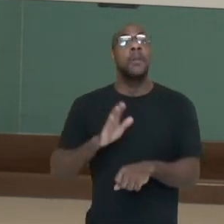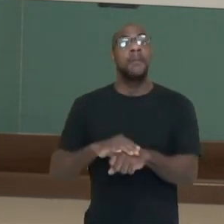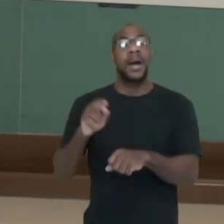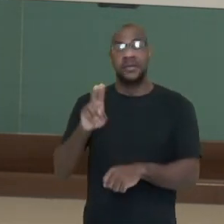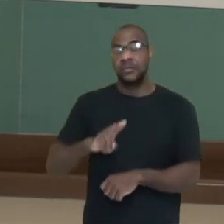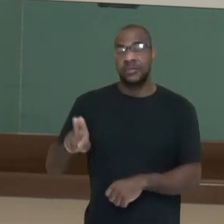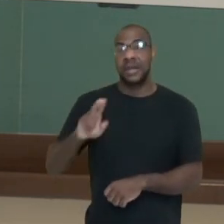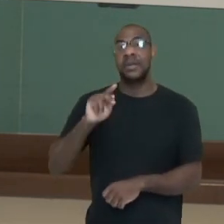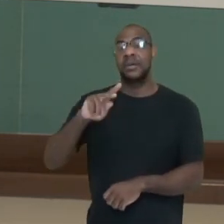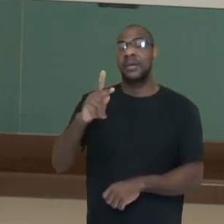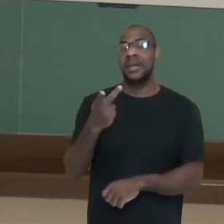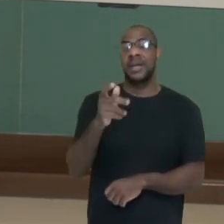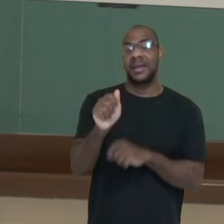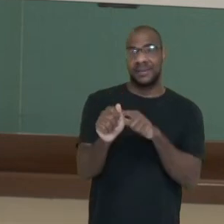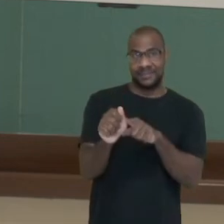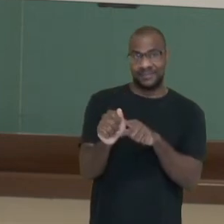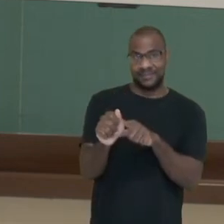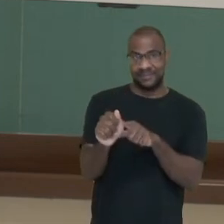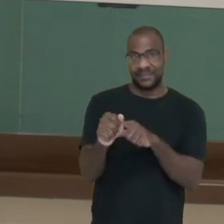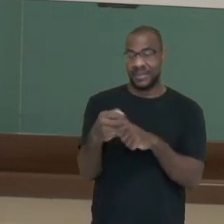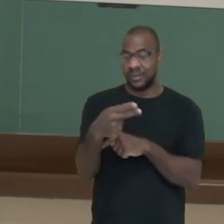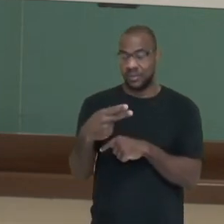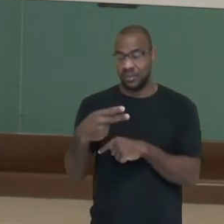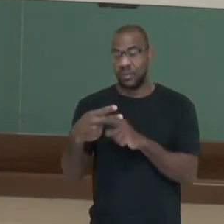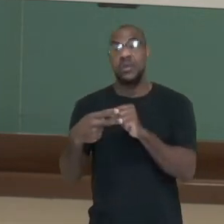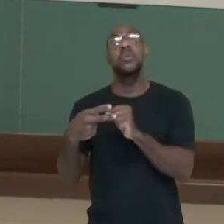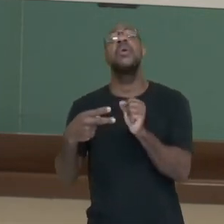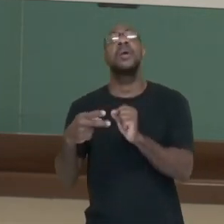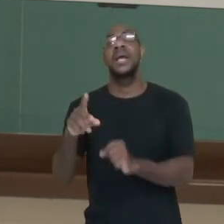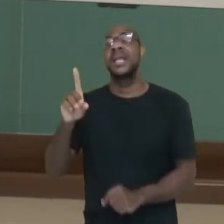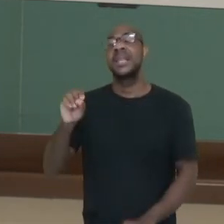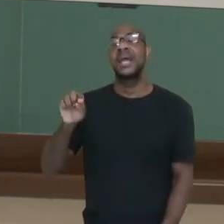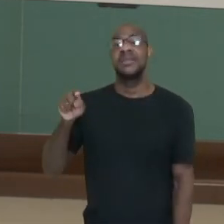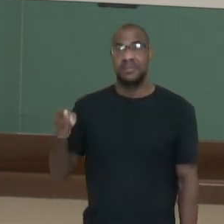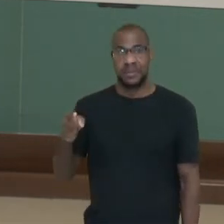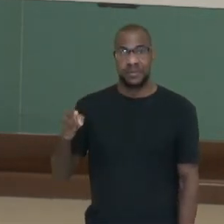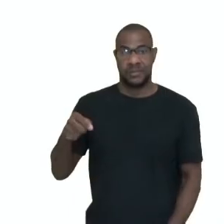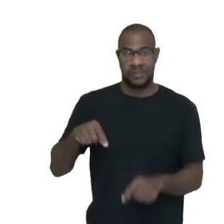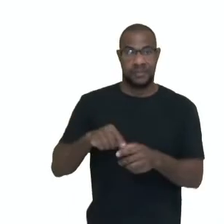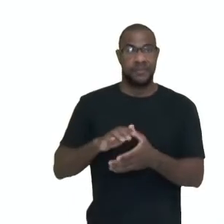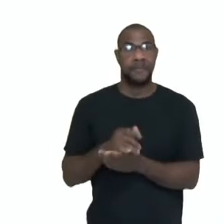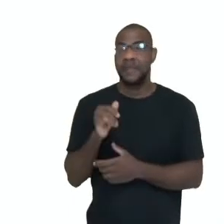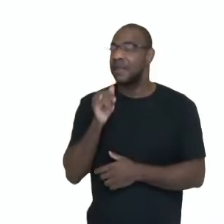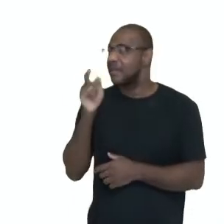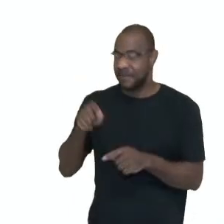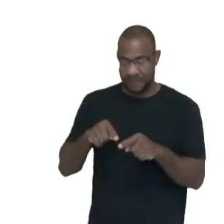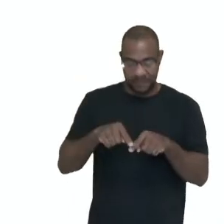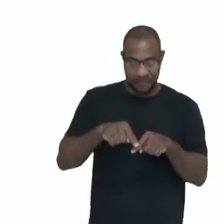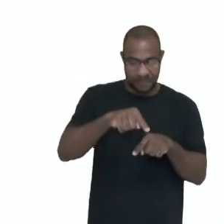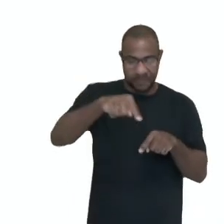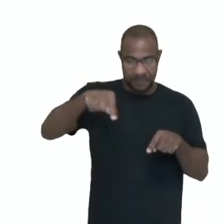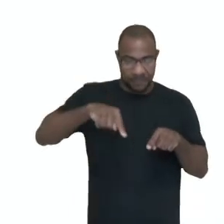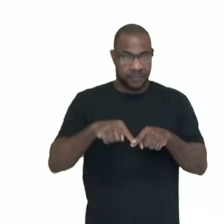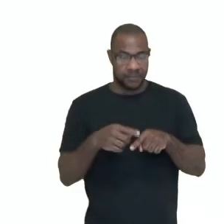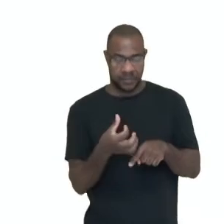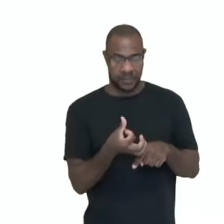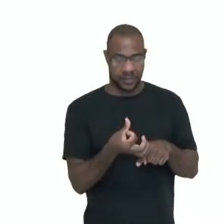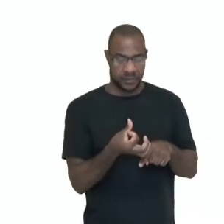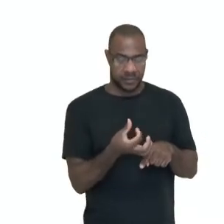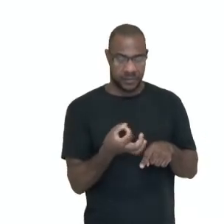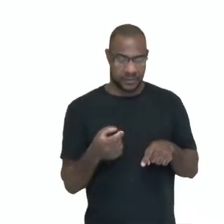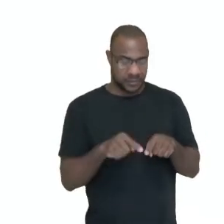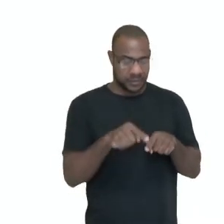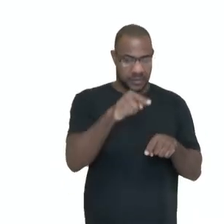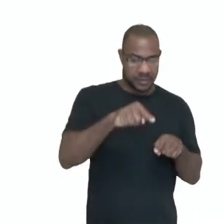hectare mede 10.000 m². Acompanhe um exemplo comigo. Um sítio retangular tem 600 metros de comprimento e